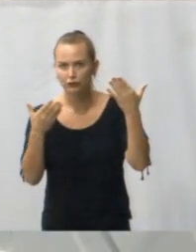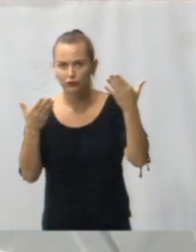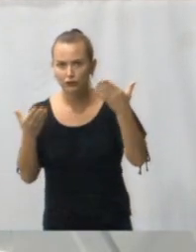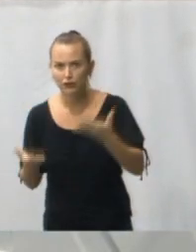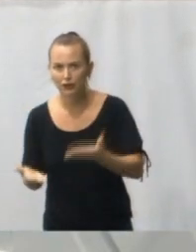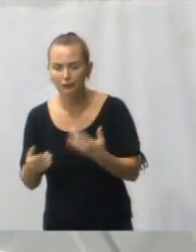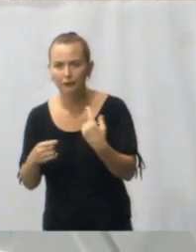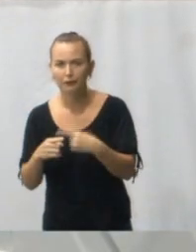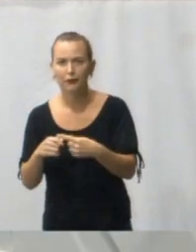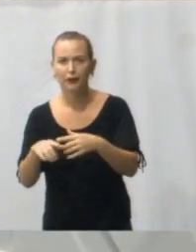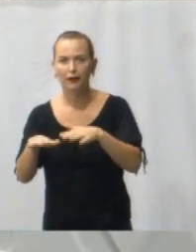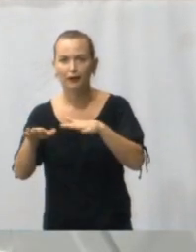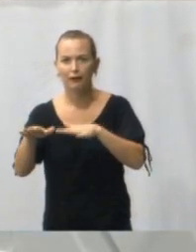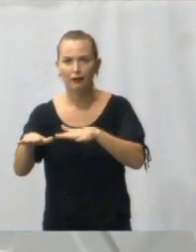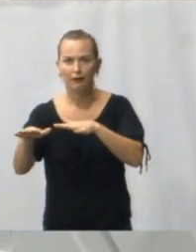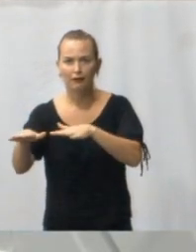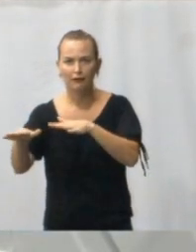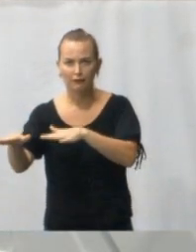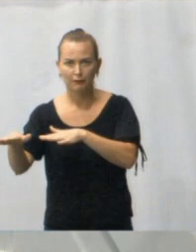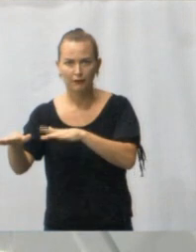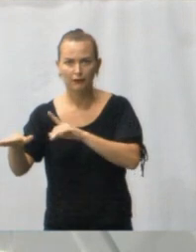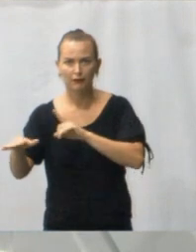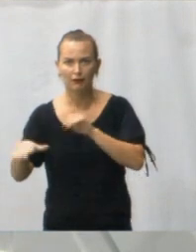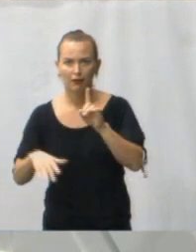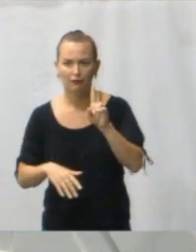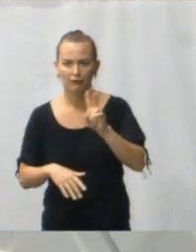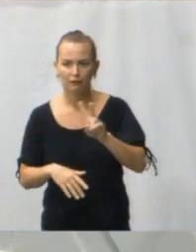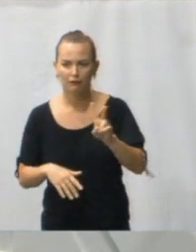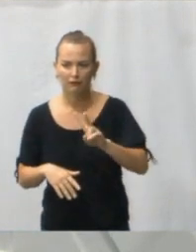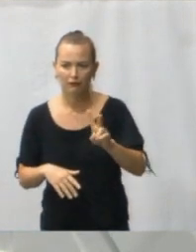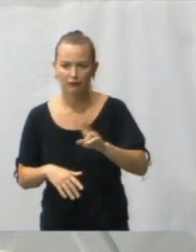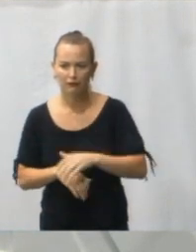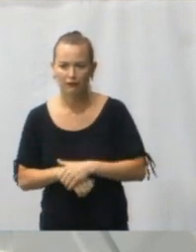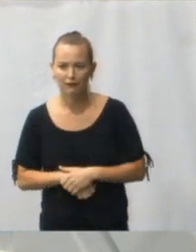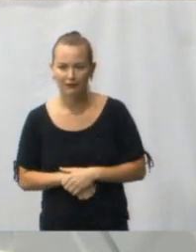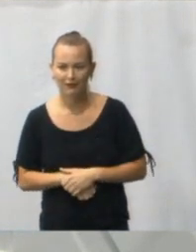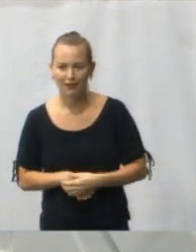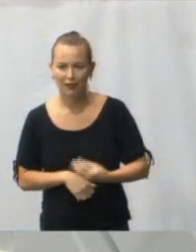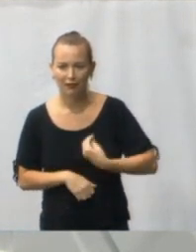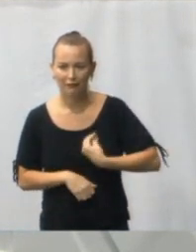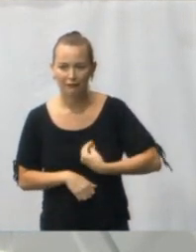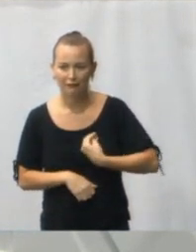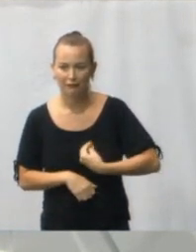Vila Velha. Ele estava na praia, estava tomando sol do Guarapari.